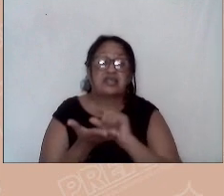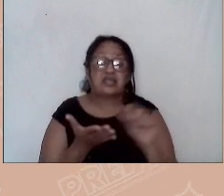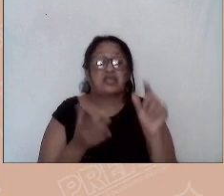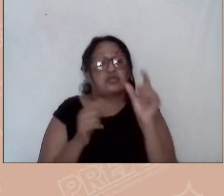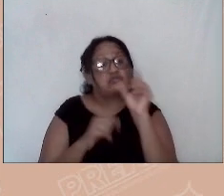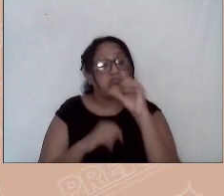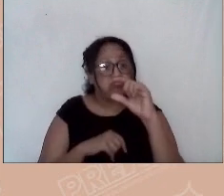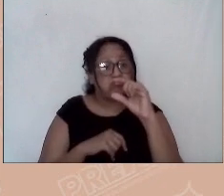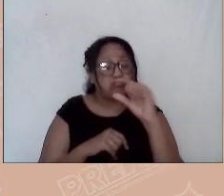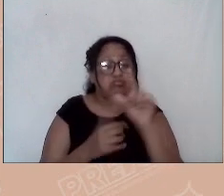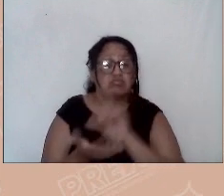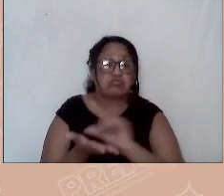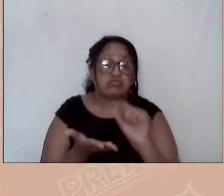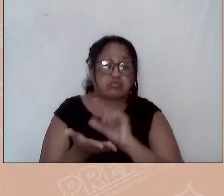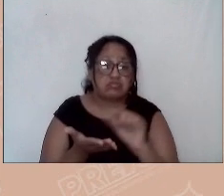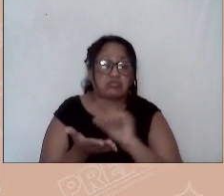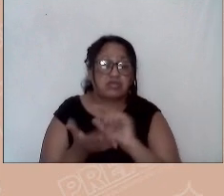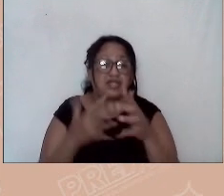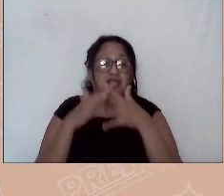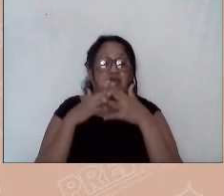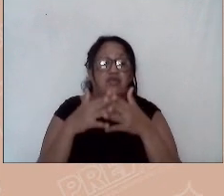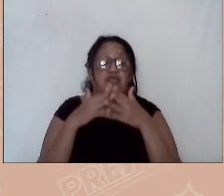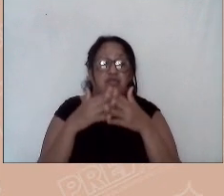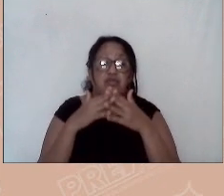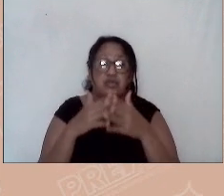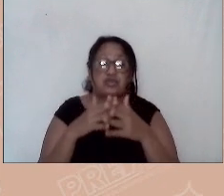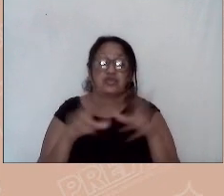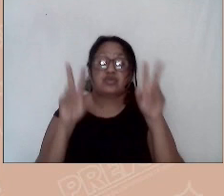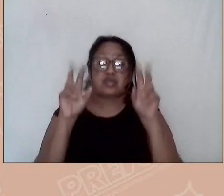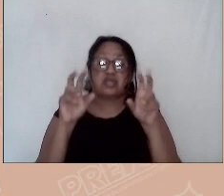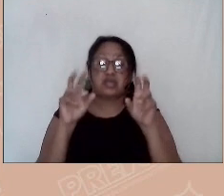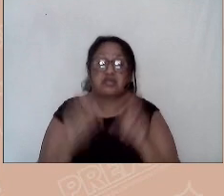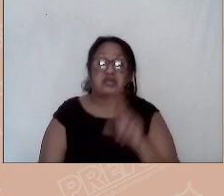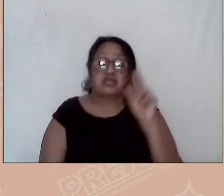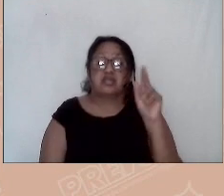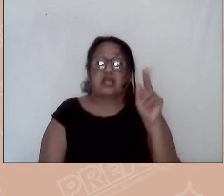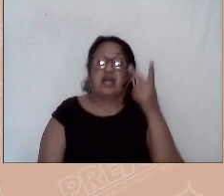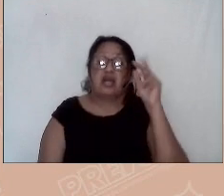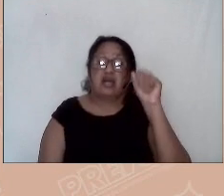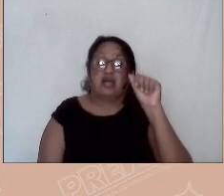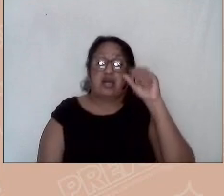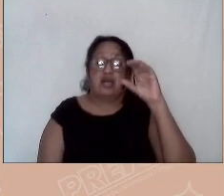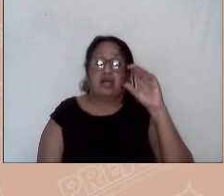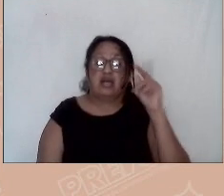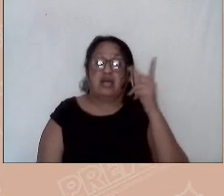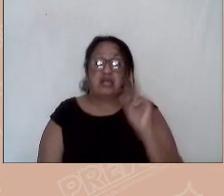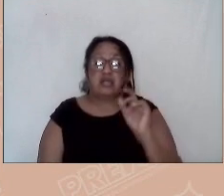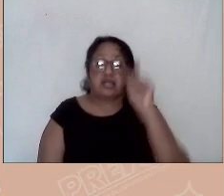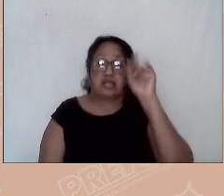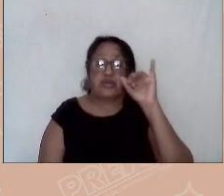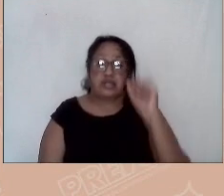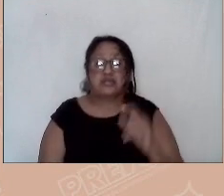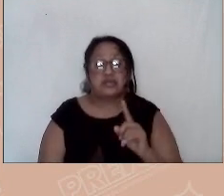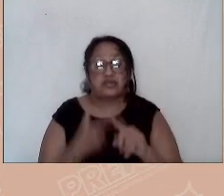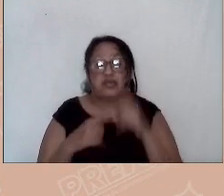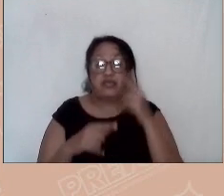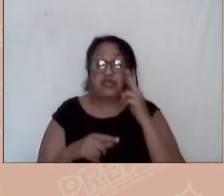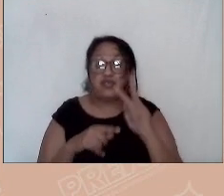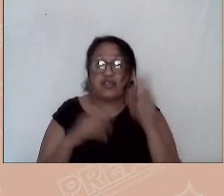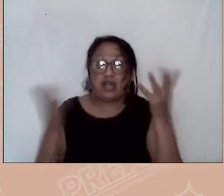sobre essa confusão aí dos termos hacker e cracker tá então vamos à questão vamos ver o que a gente tem